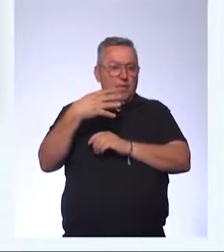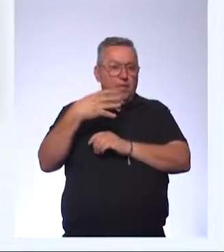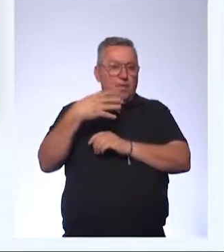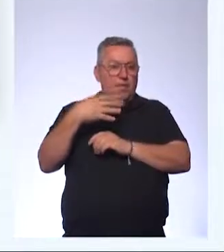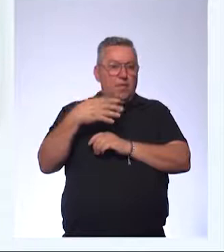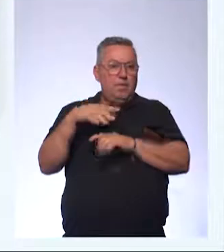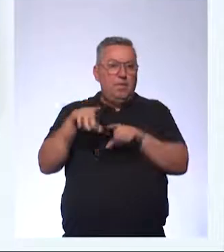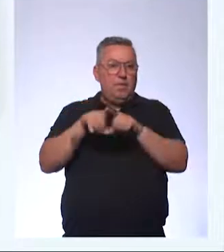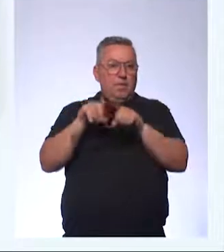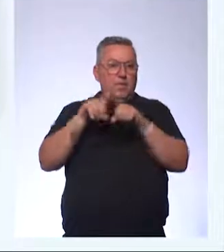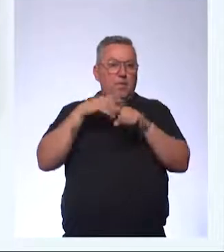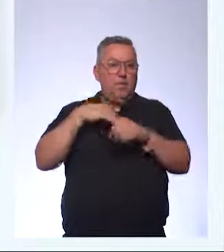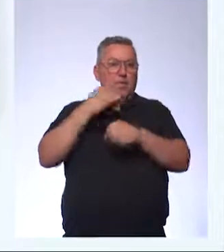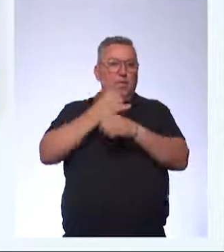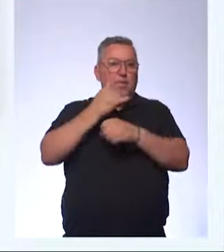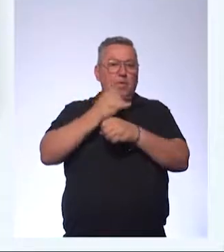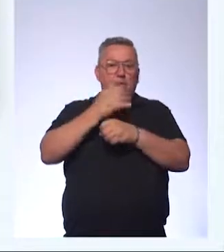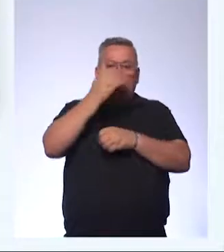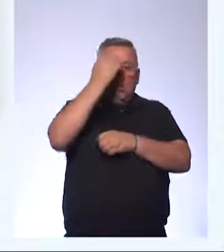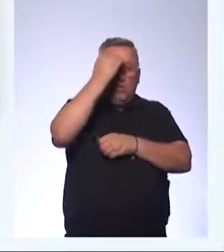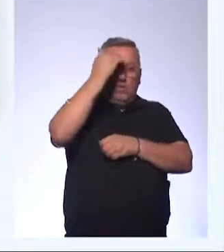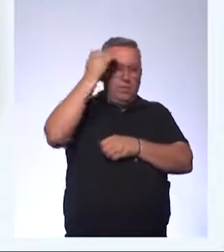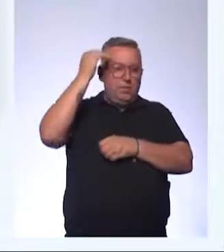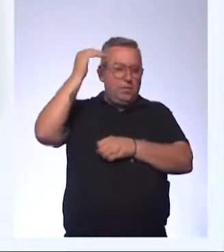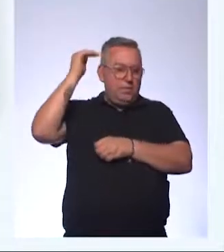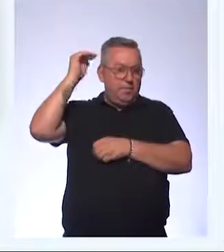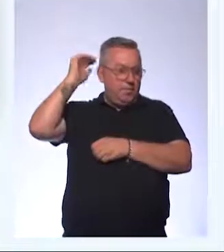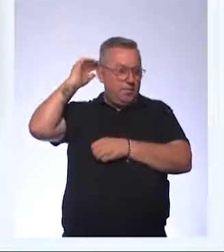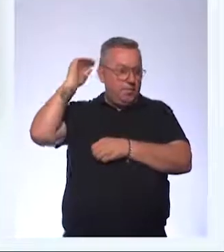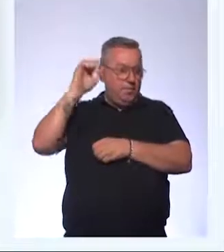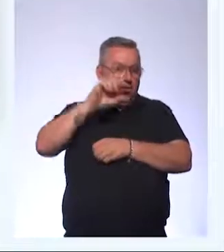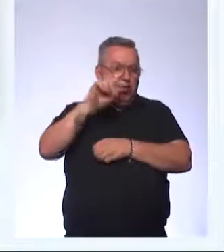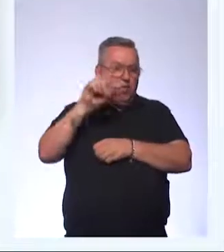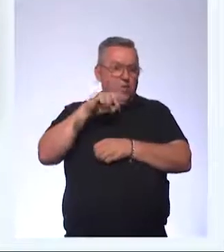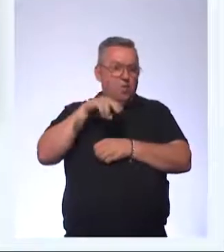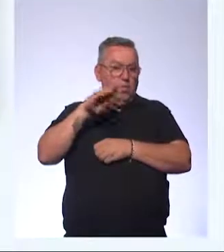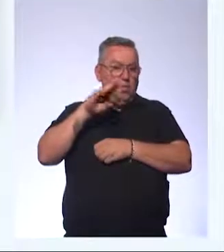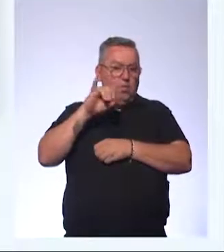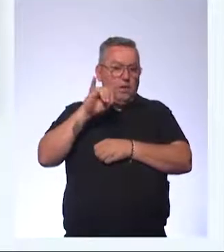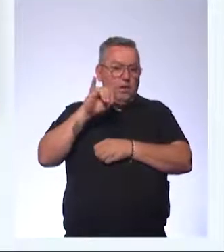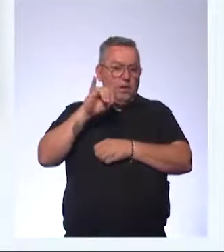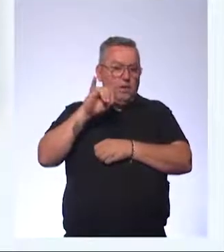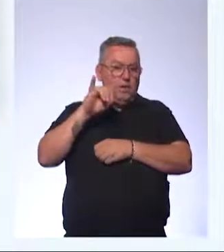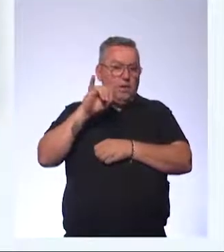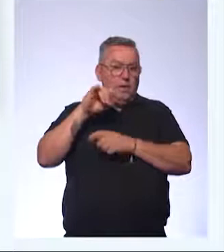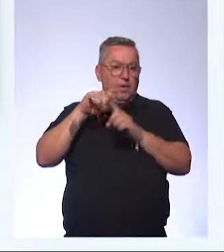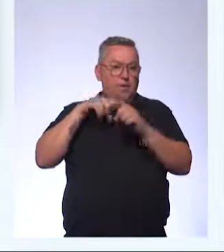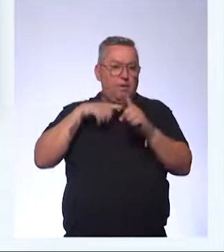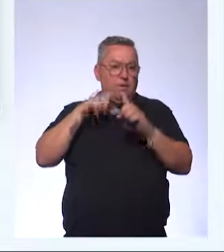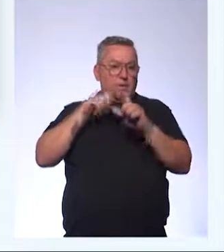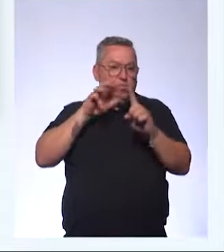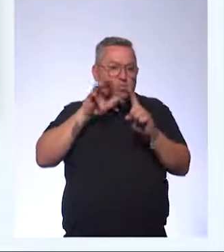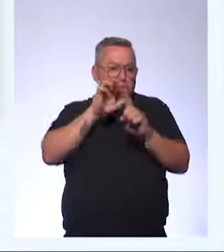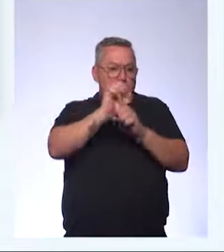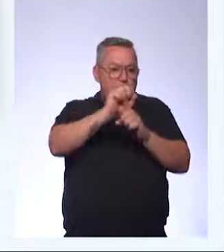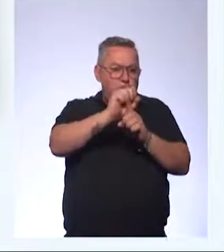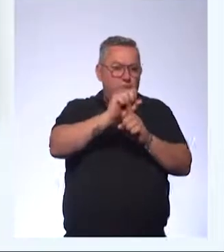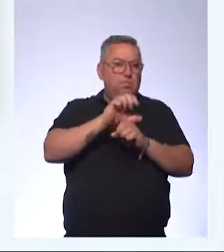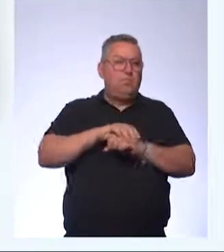e seu líder zumbi foi morto no ano seguinte em uma emboscada.